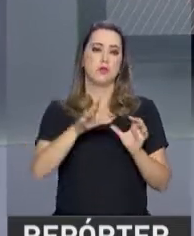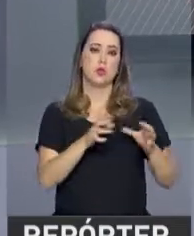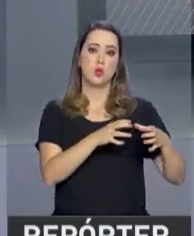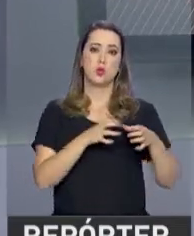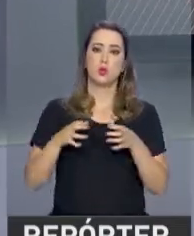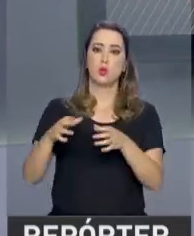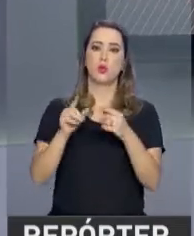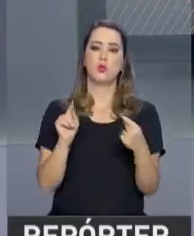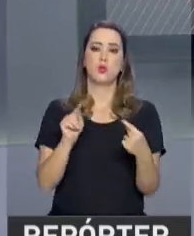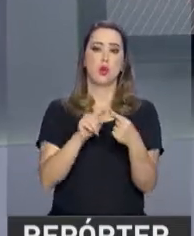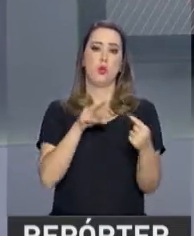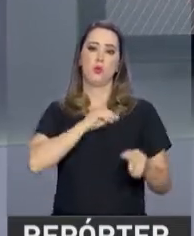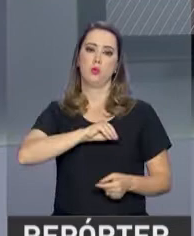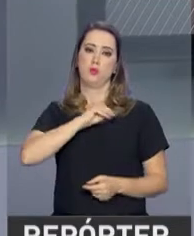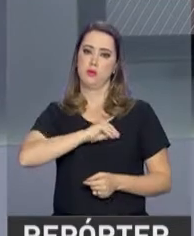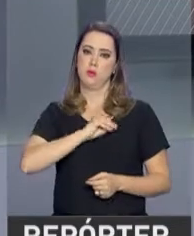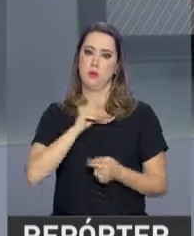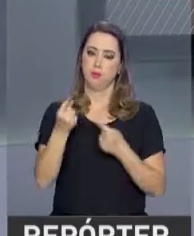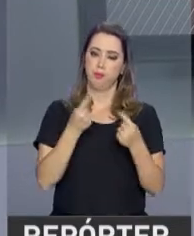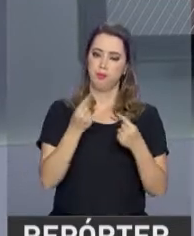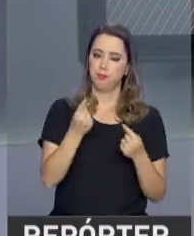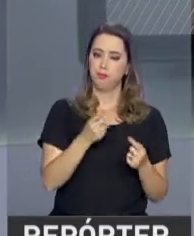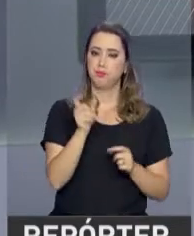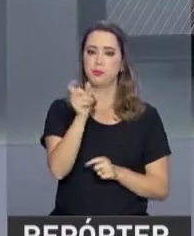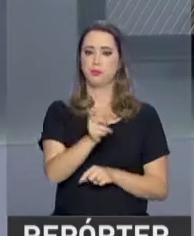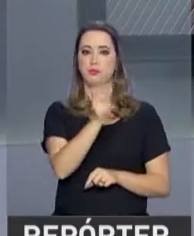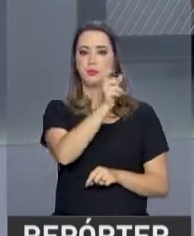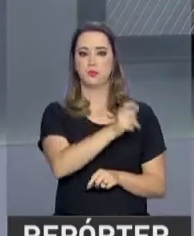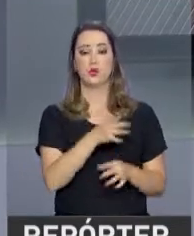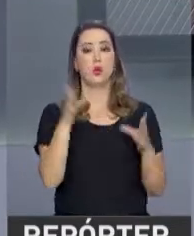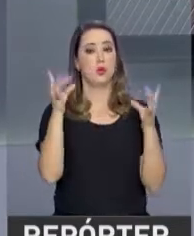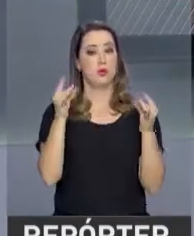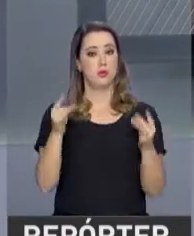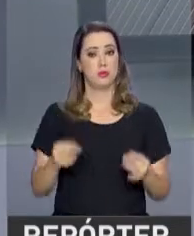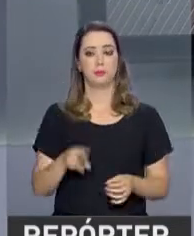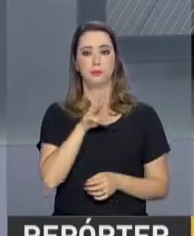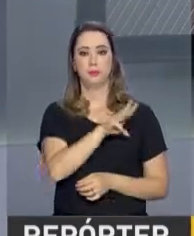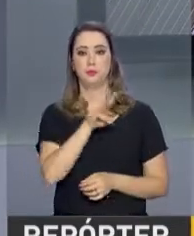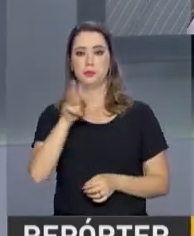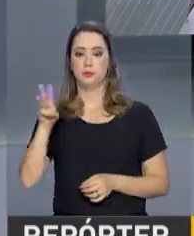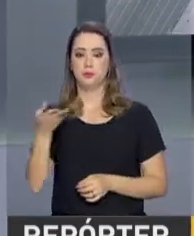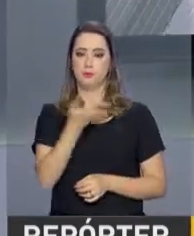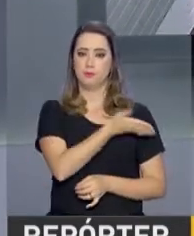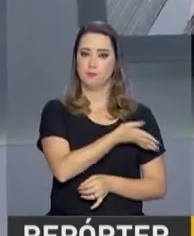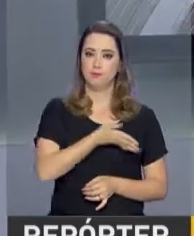de acordo com a renda familiar do candidato os detalhes estão em